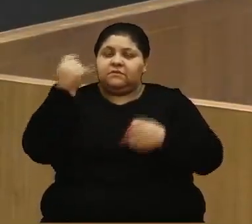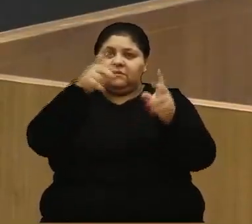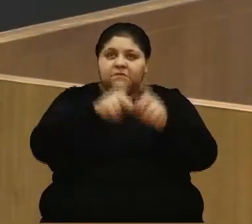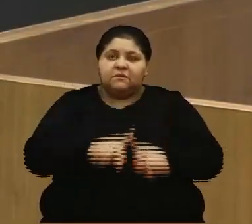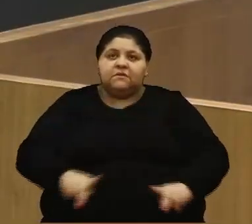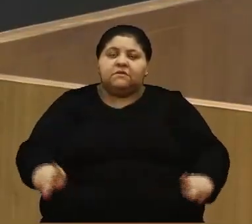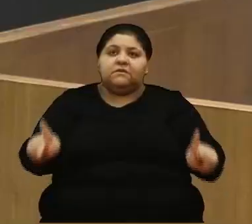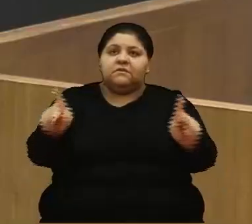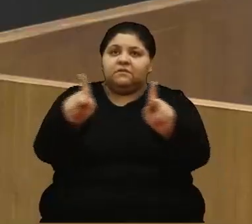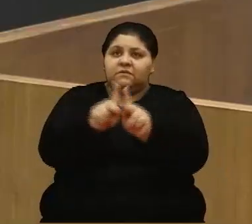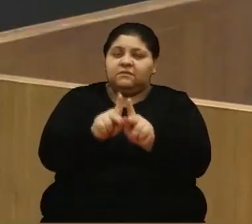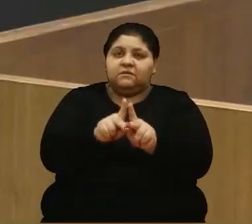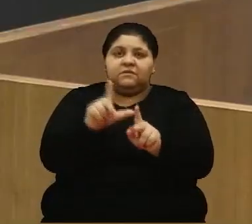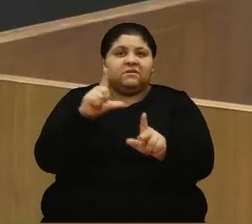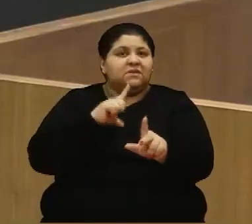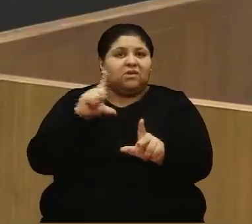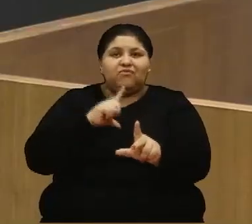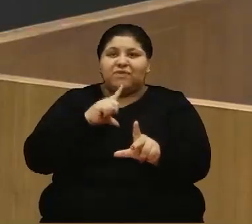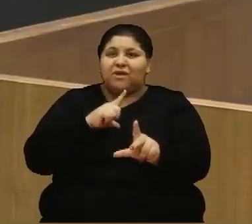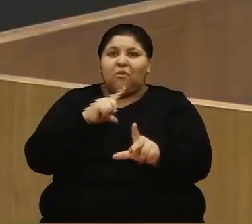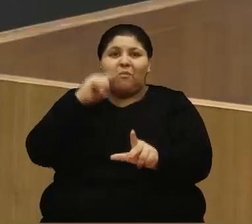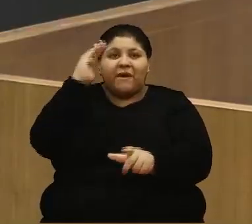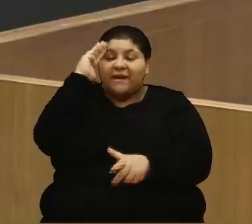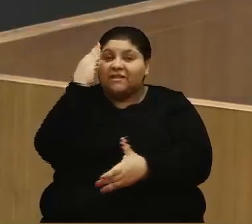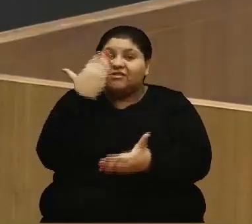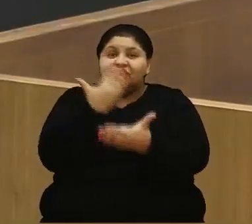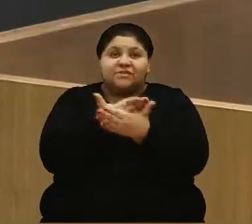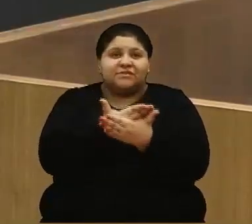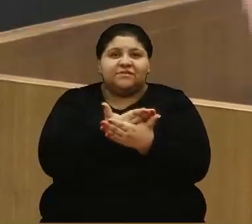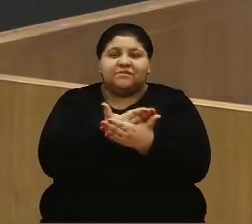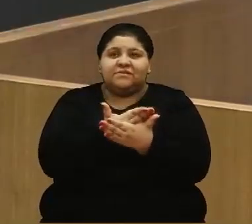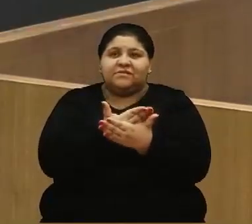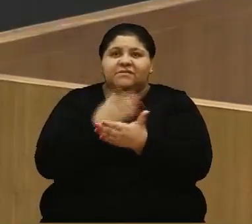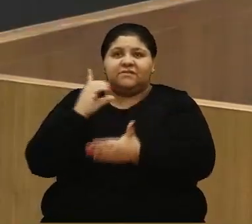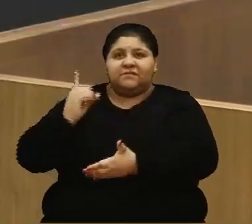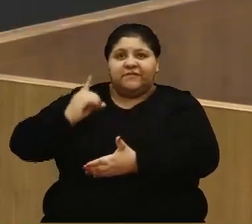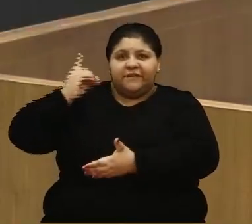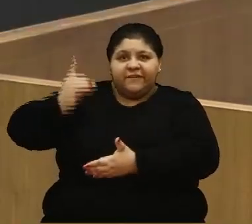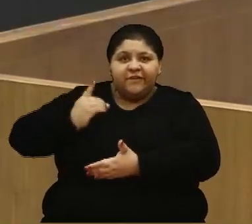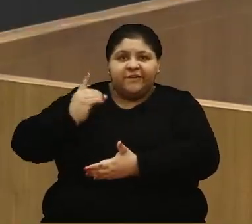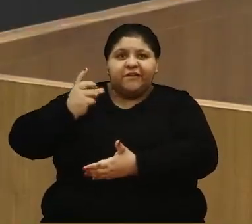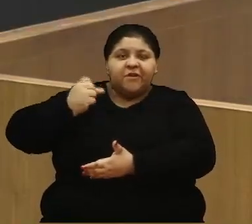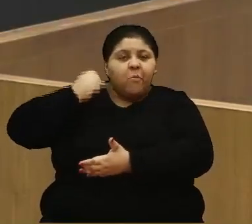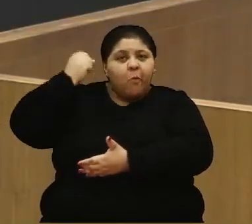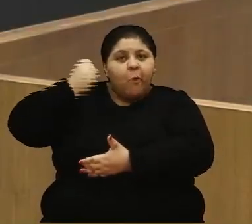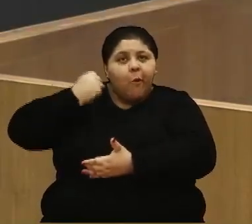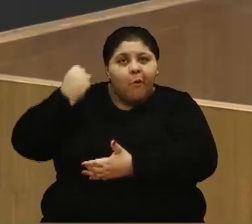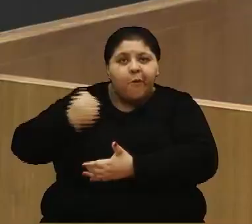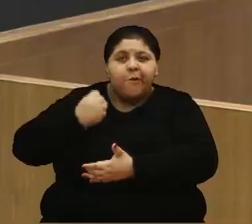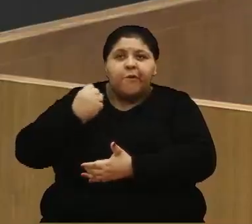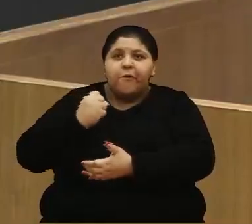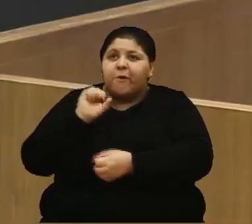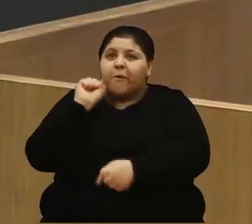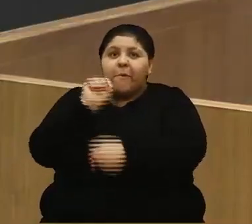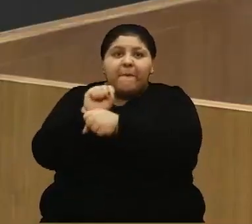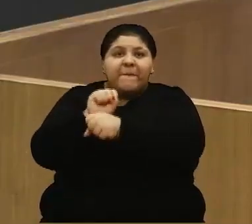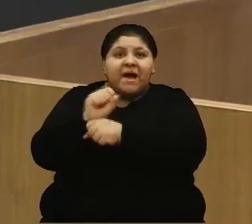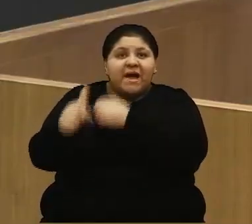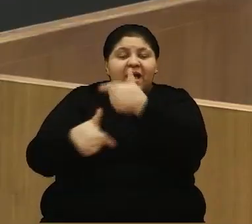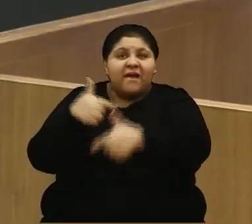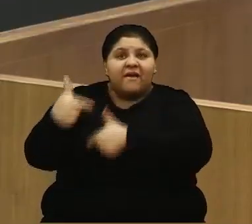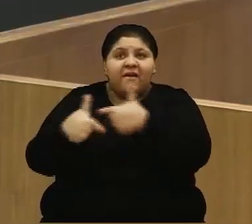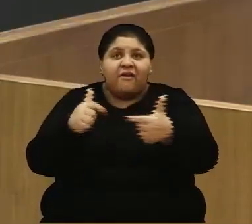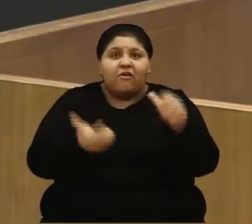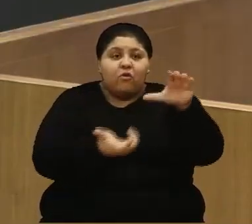população. É inacreditável que os deputados, os senadores, paralisem os trabalhos do